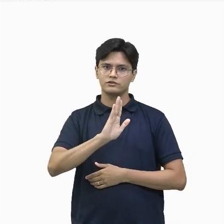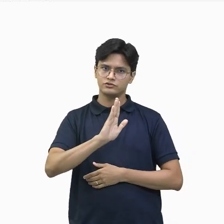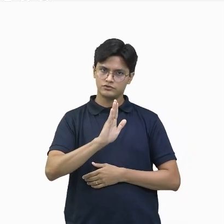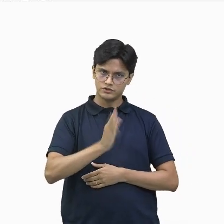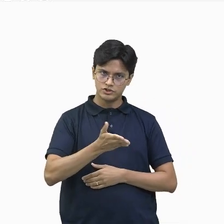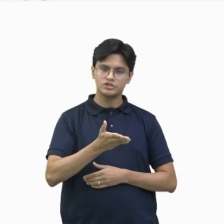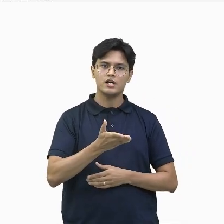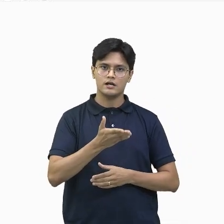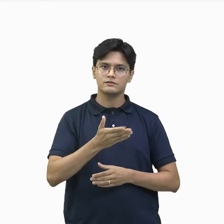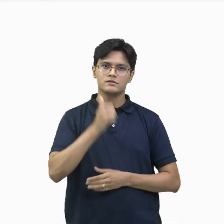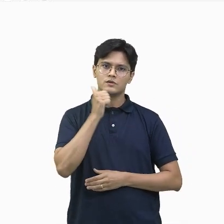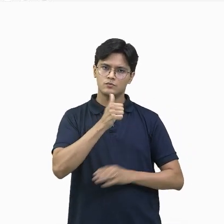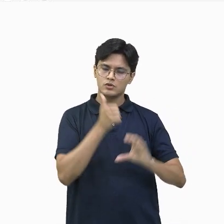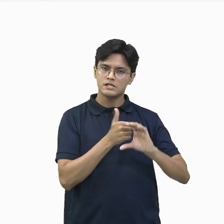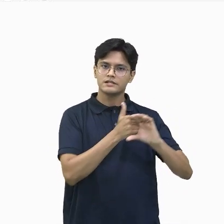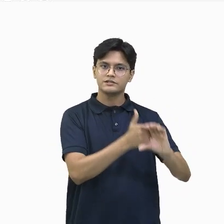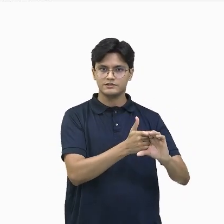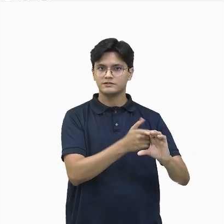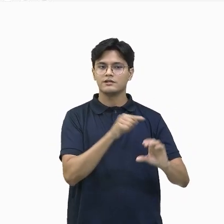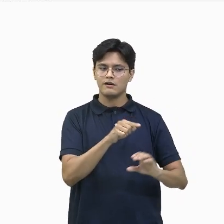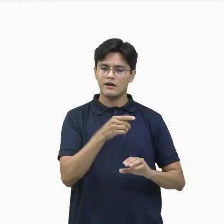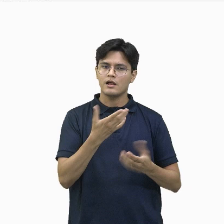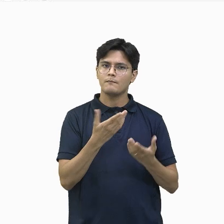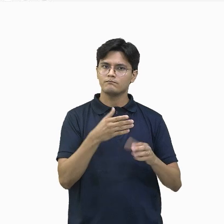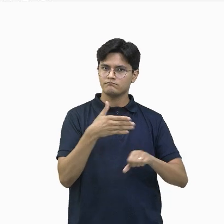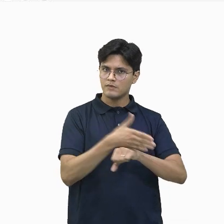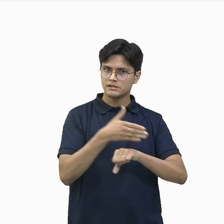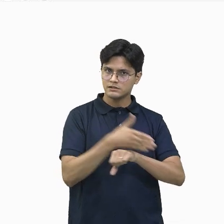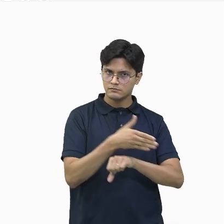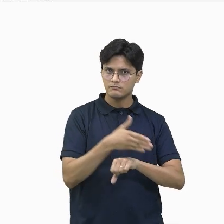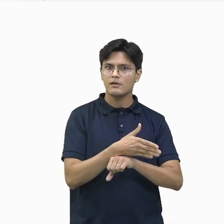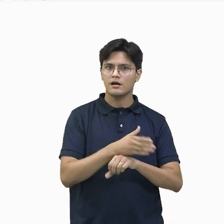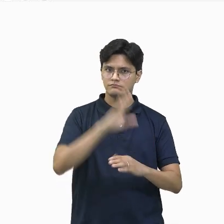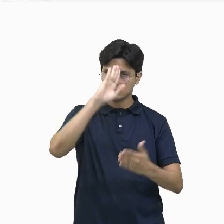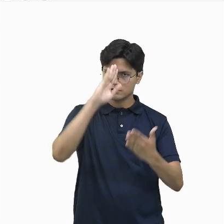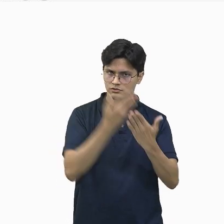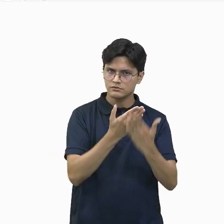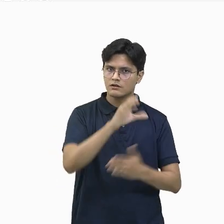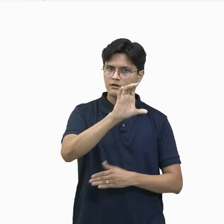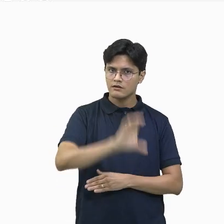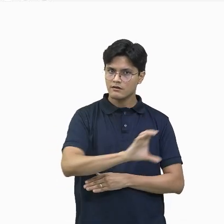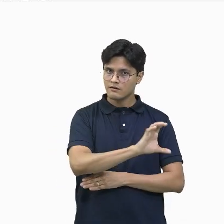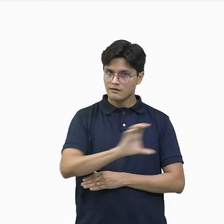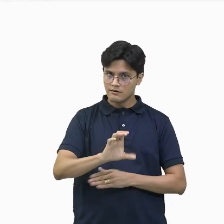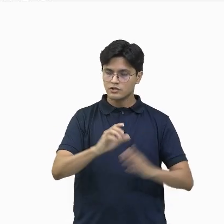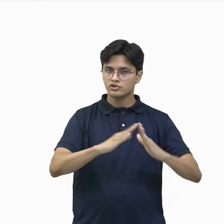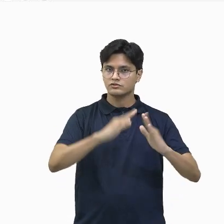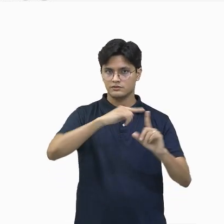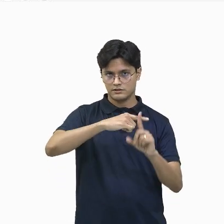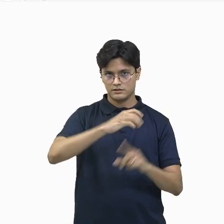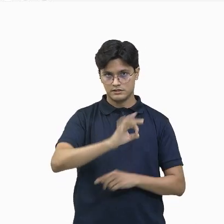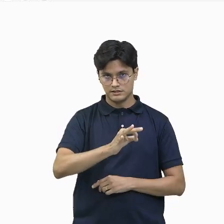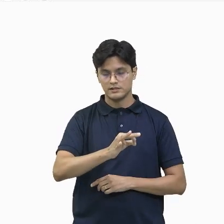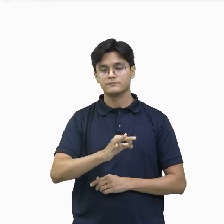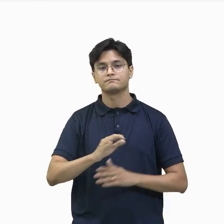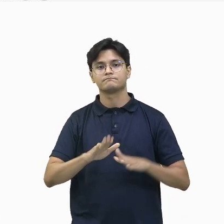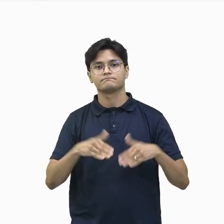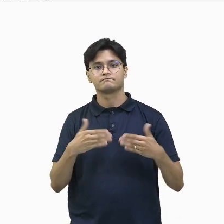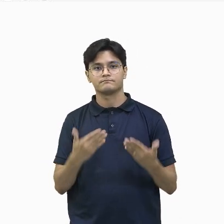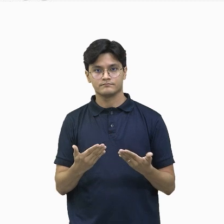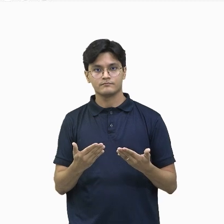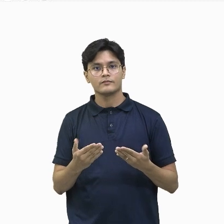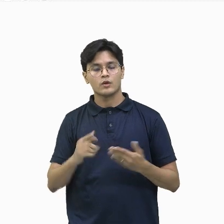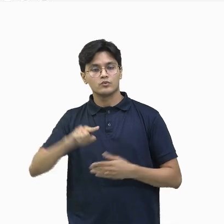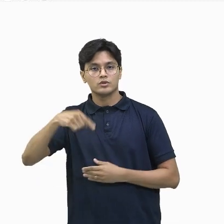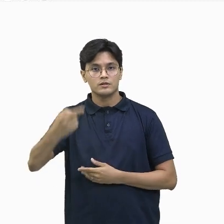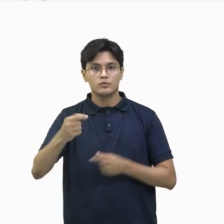do cristianismo, já, né, pertencia, então, a um povo que já tinha aí, né, feito, então, essa conversão, tá? Depois,